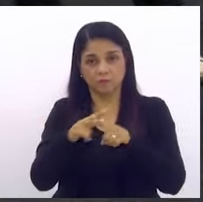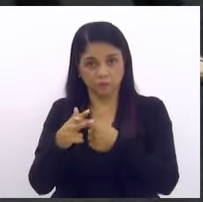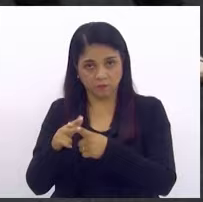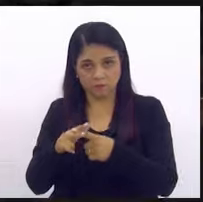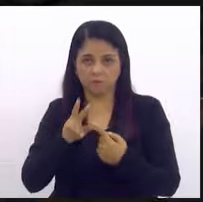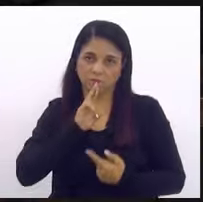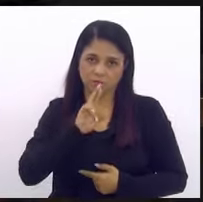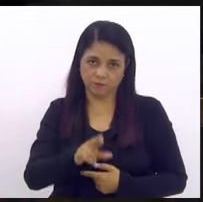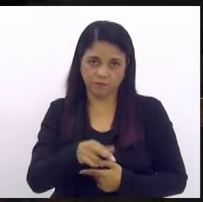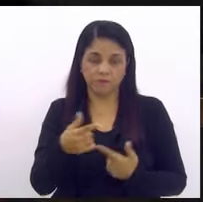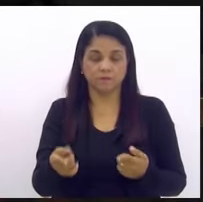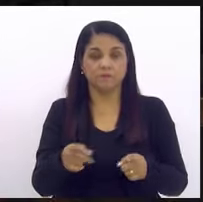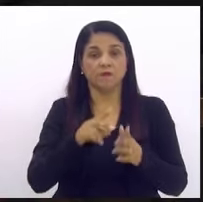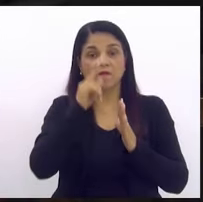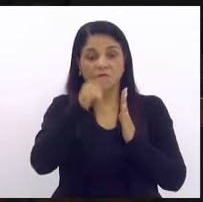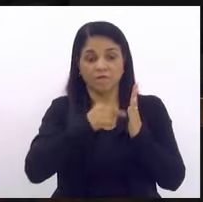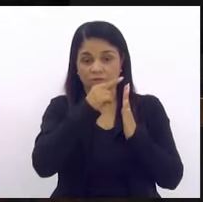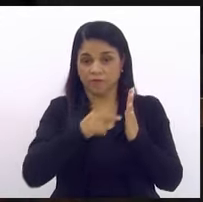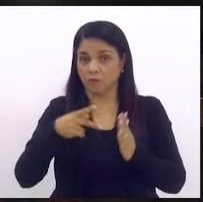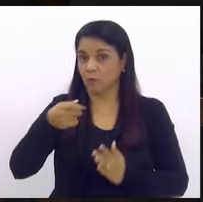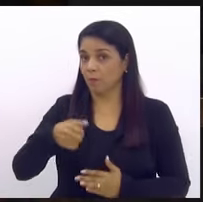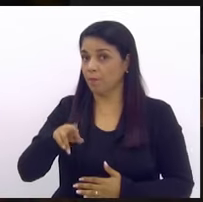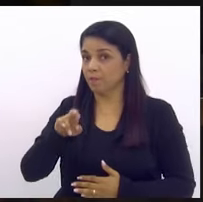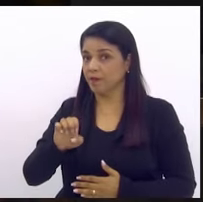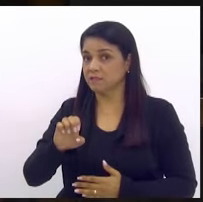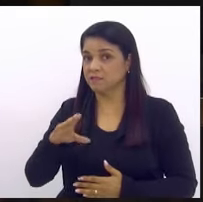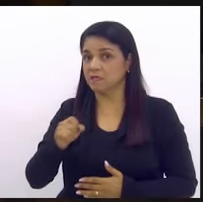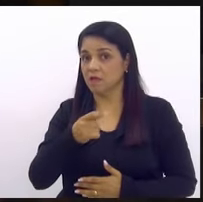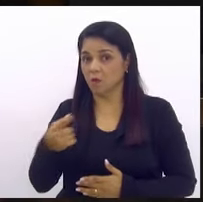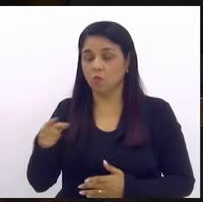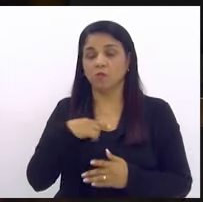presidente. Veto parcial aposto ao projeto de lei número